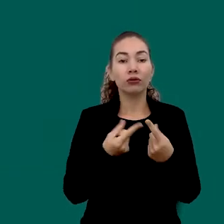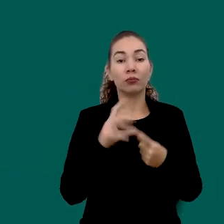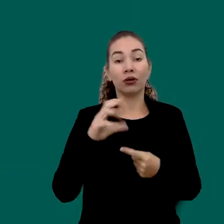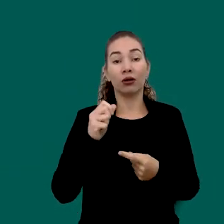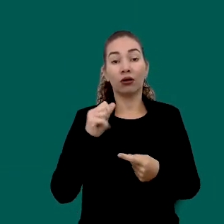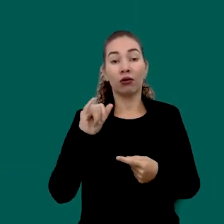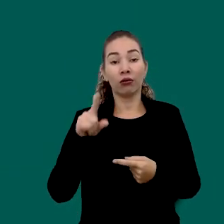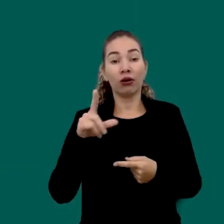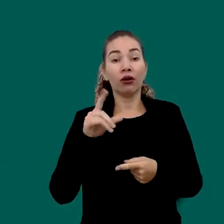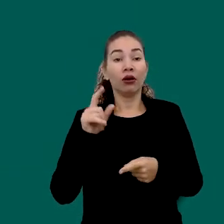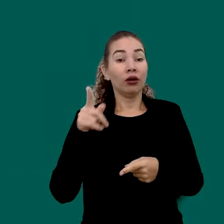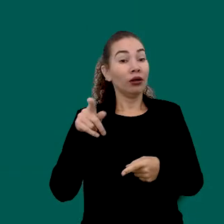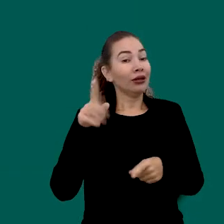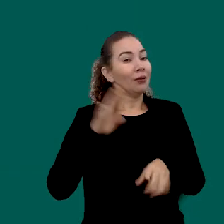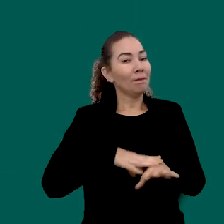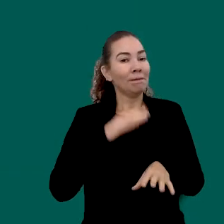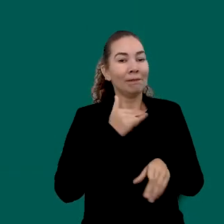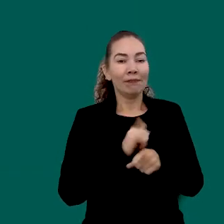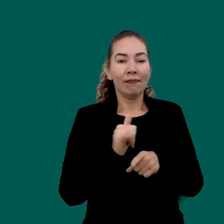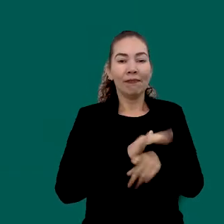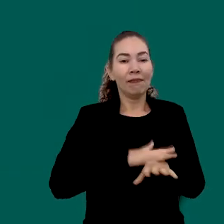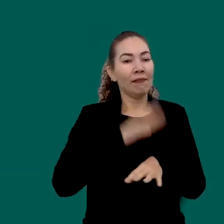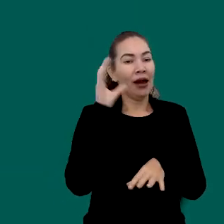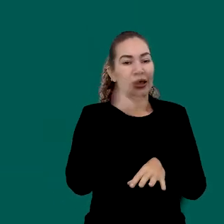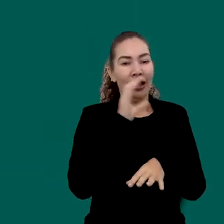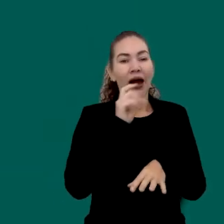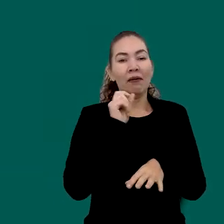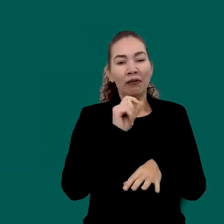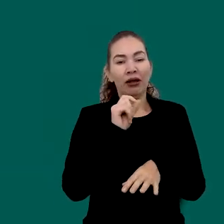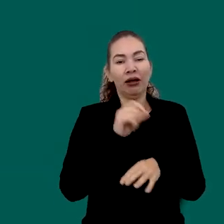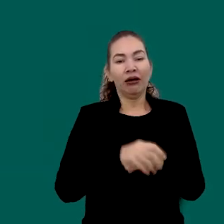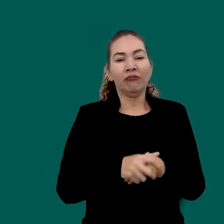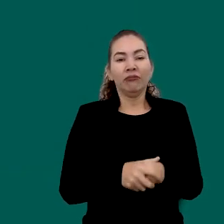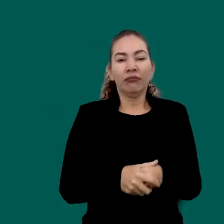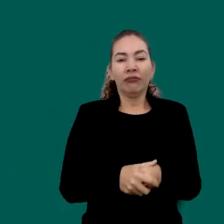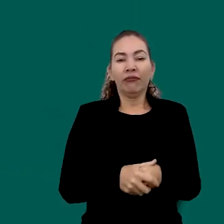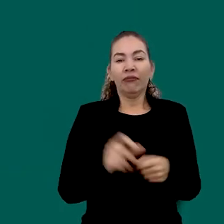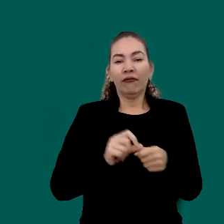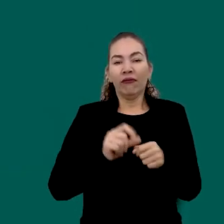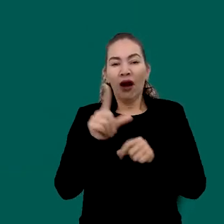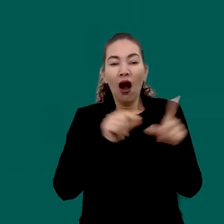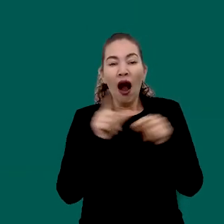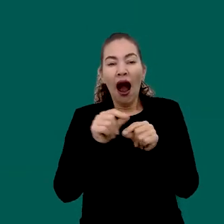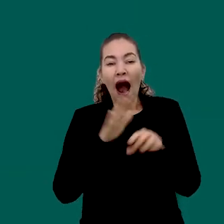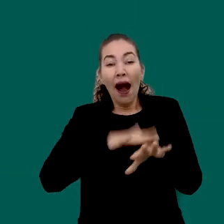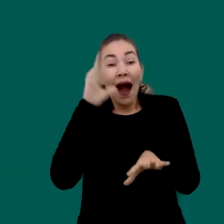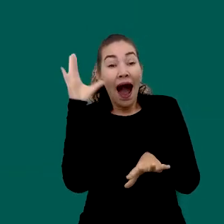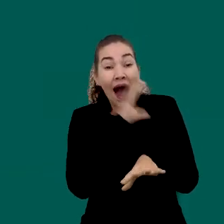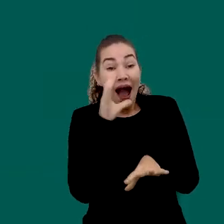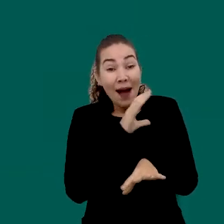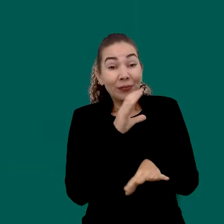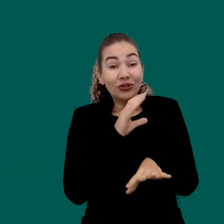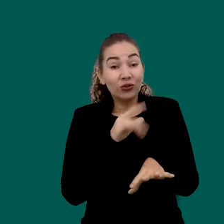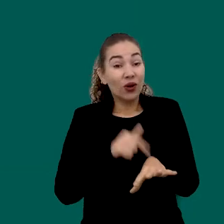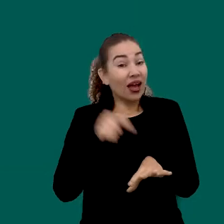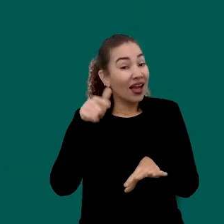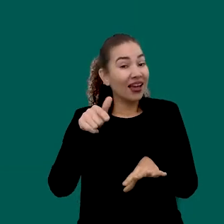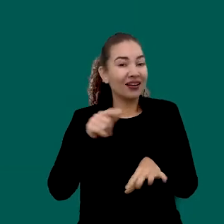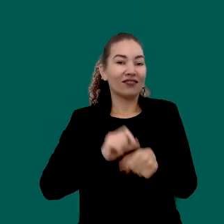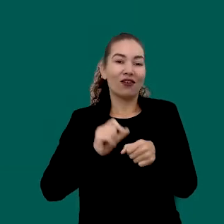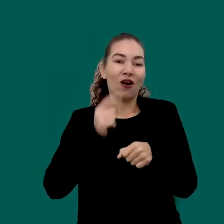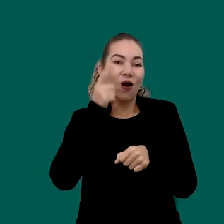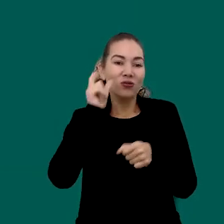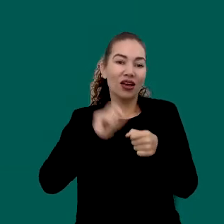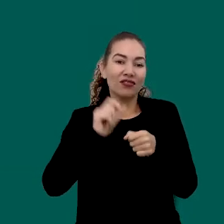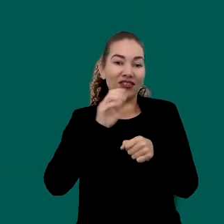vai tomar, e já o Cássio, ele consegue agir de forma mais estratégica, de forma mais rápida, ele consegue tomar uma decisão e aplicar mais